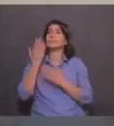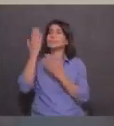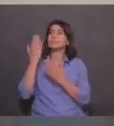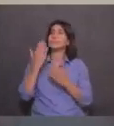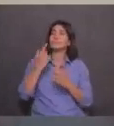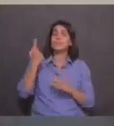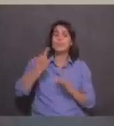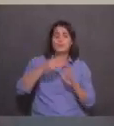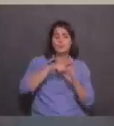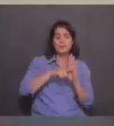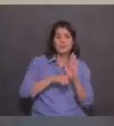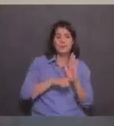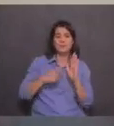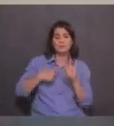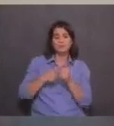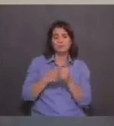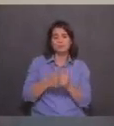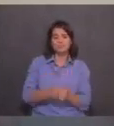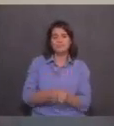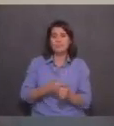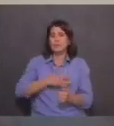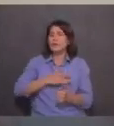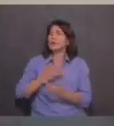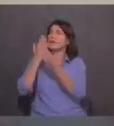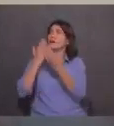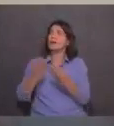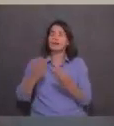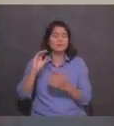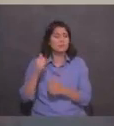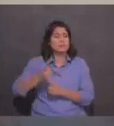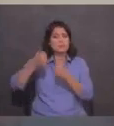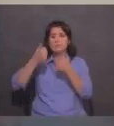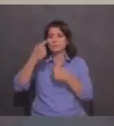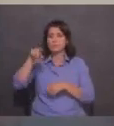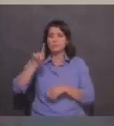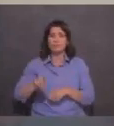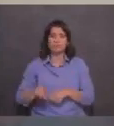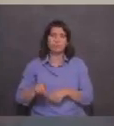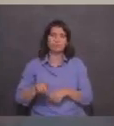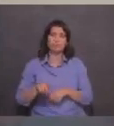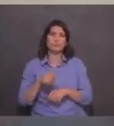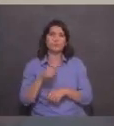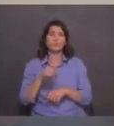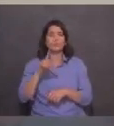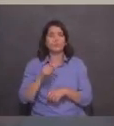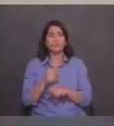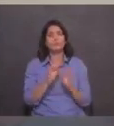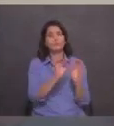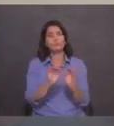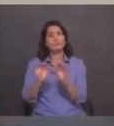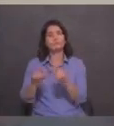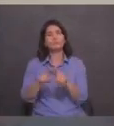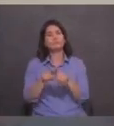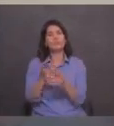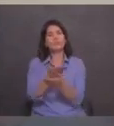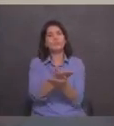vos amemos sobre todas as coisas e socorramos generosamente os irmãos nas